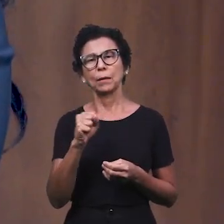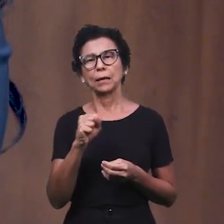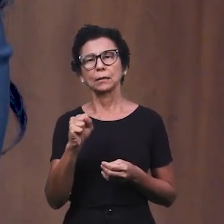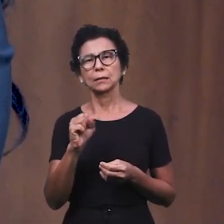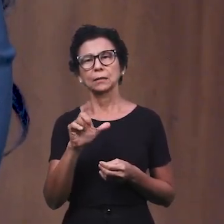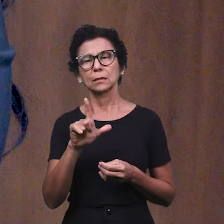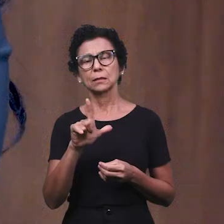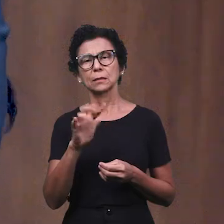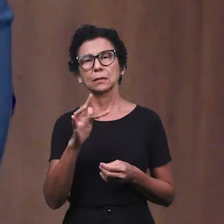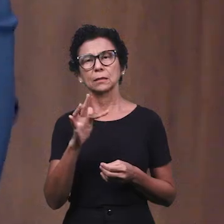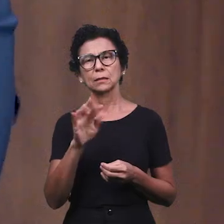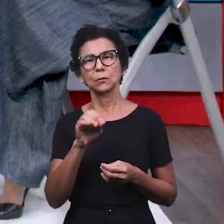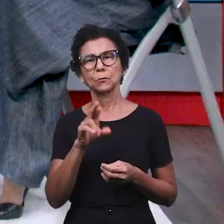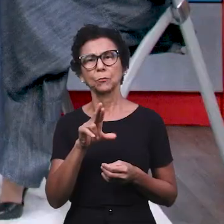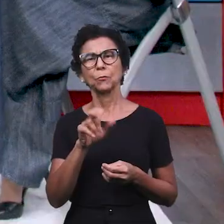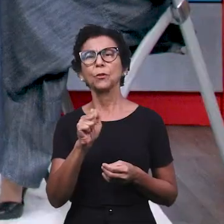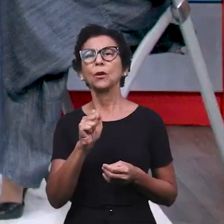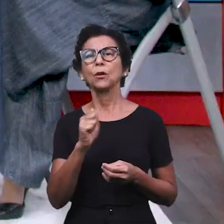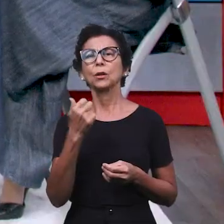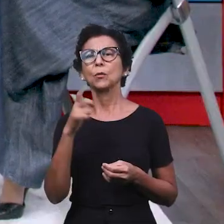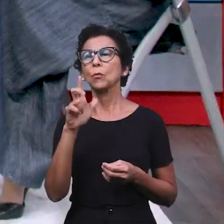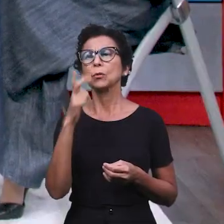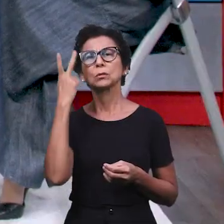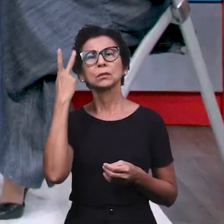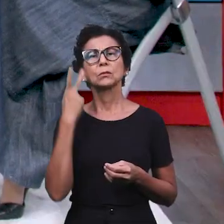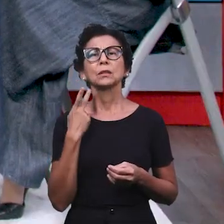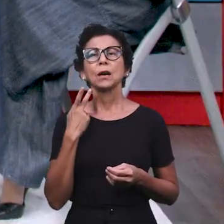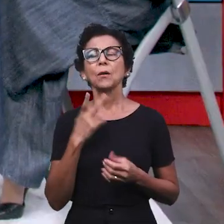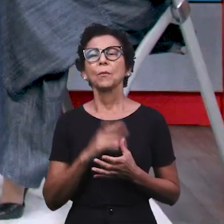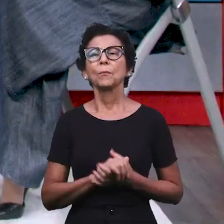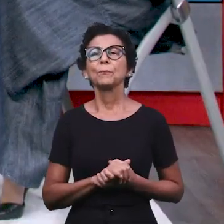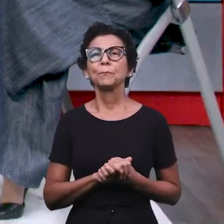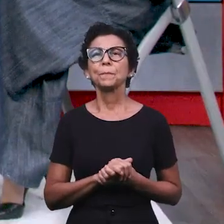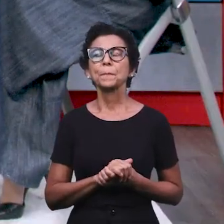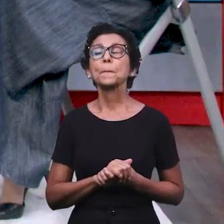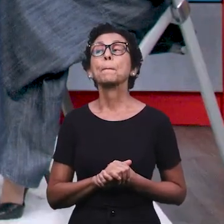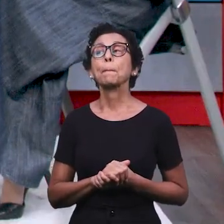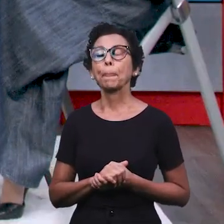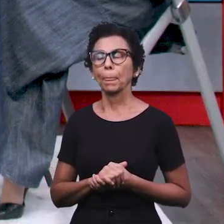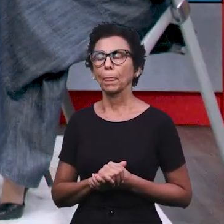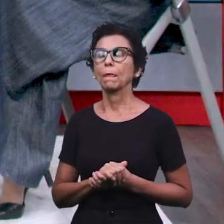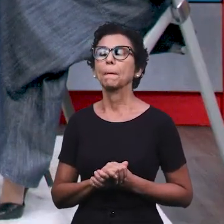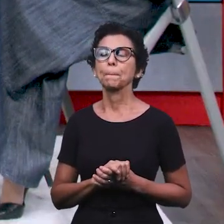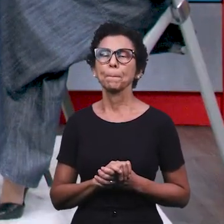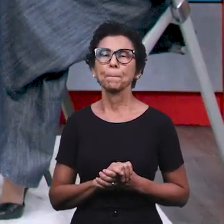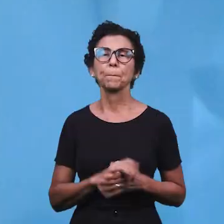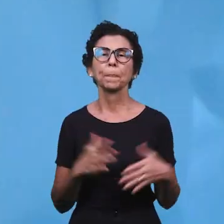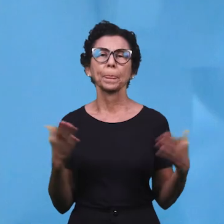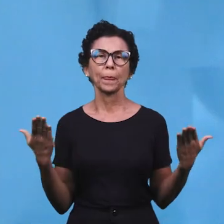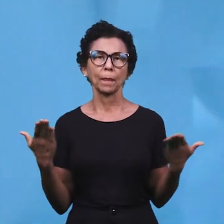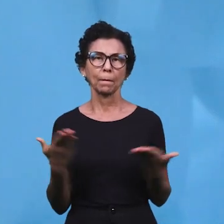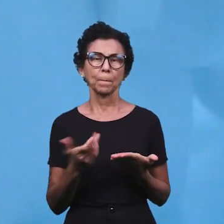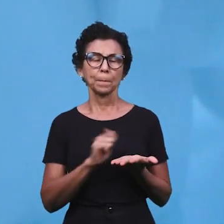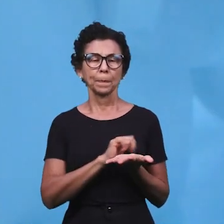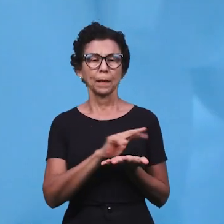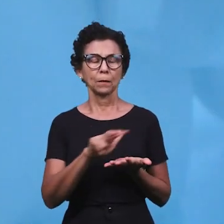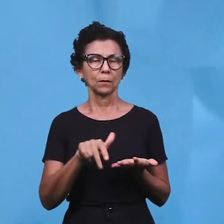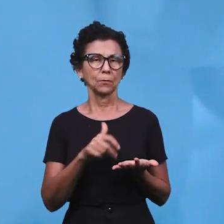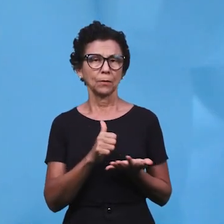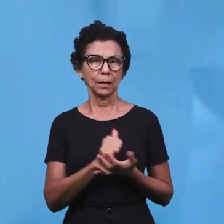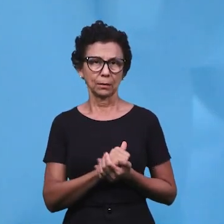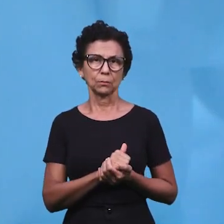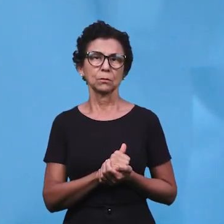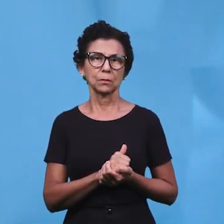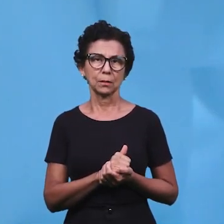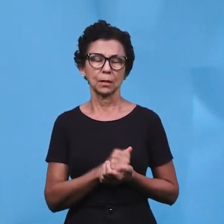mais naturais. Uhum. Sim, hoje em dia é muito disponível os medicamentos de sono,